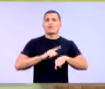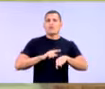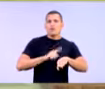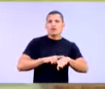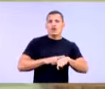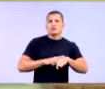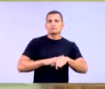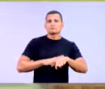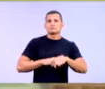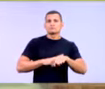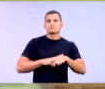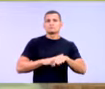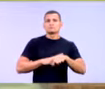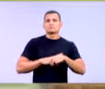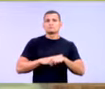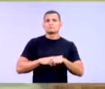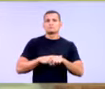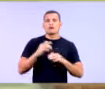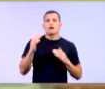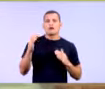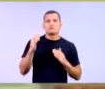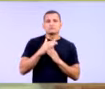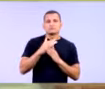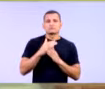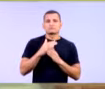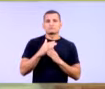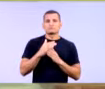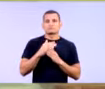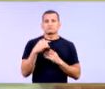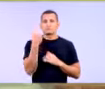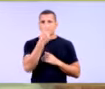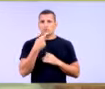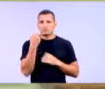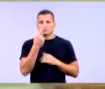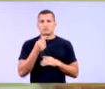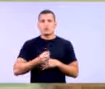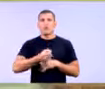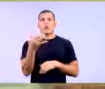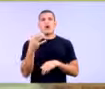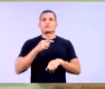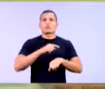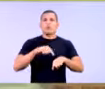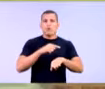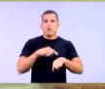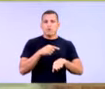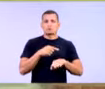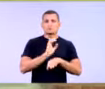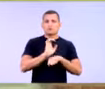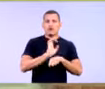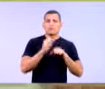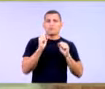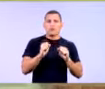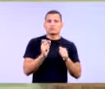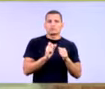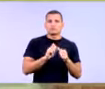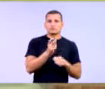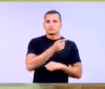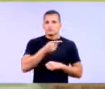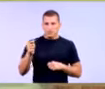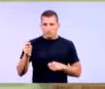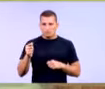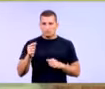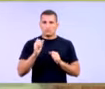o estágio curricular obrigatório? Quantas horas de estágio se pode fazer por semana? O estágio pode ser realizado